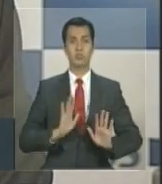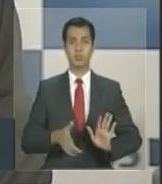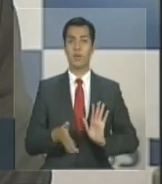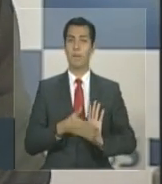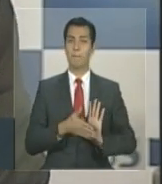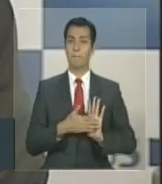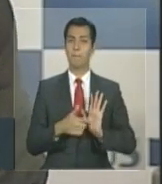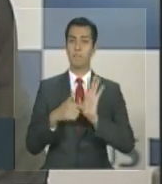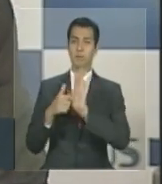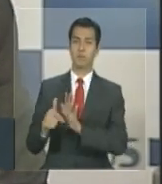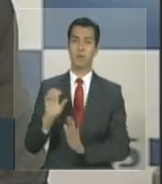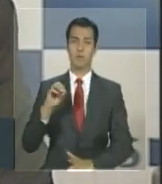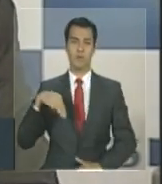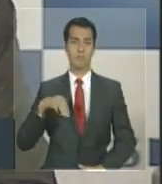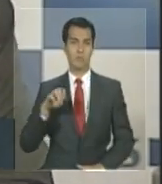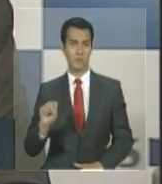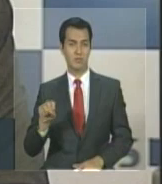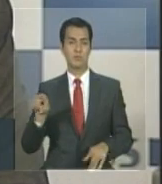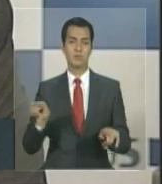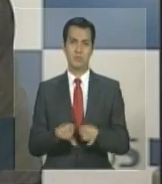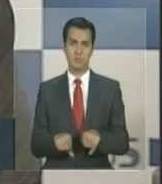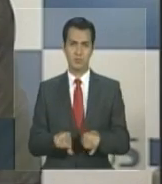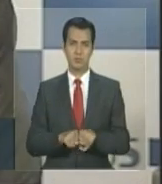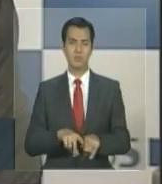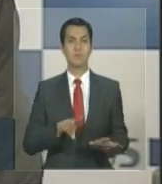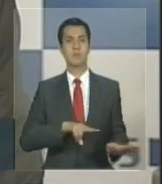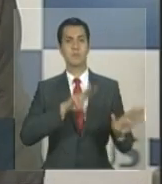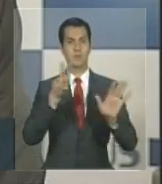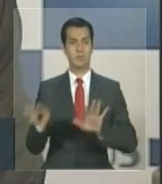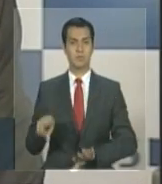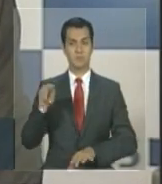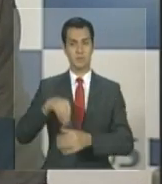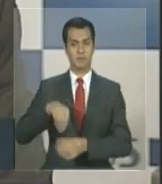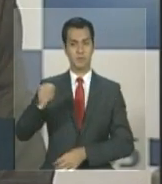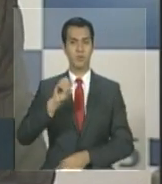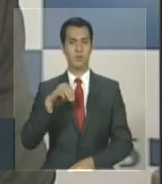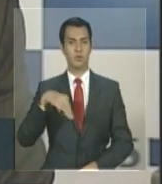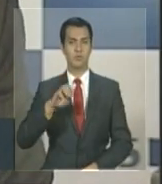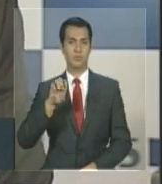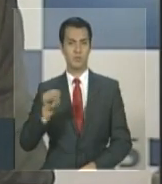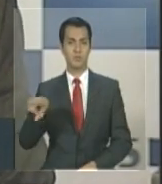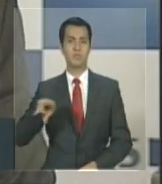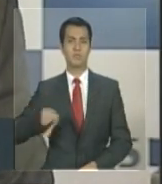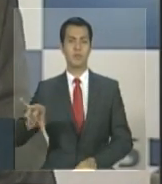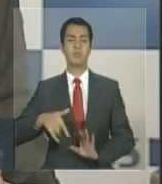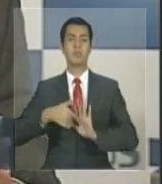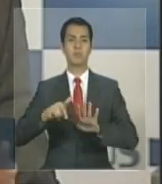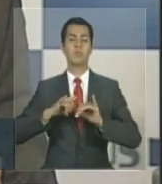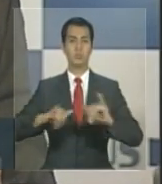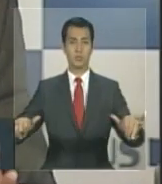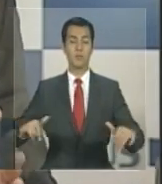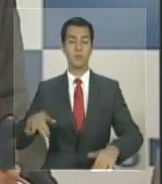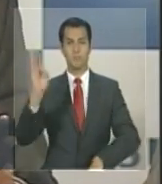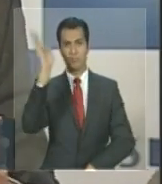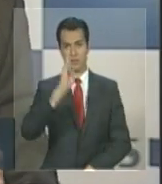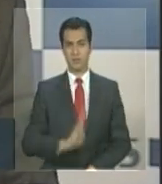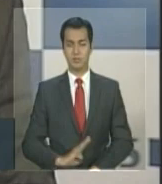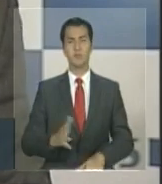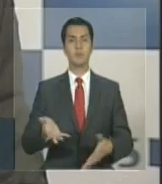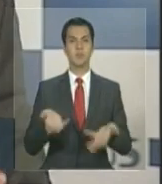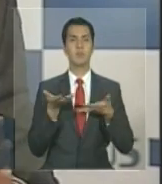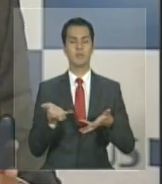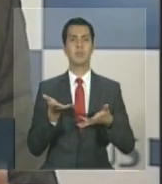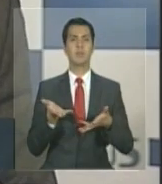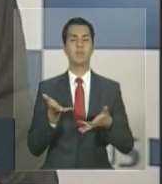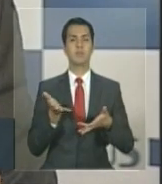Organização Mundial de Saúde, vamos fazer isso na próxima Assembleia Geral da OMS. O Brasil quer fazer parte dos centros